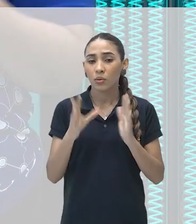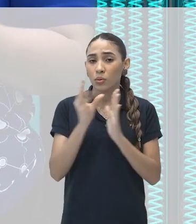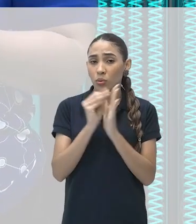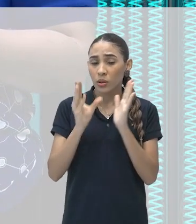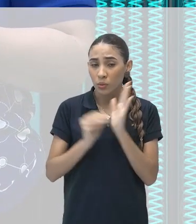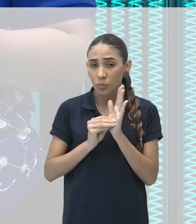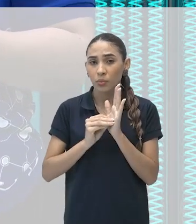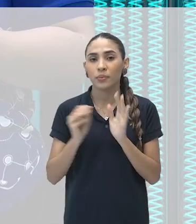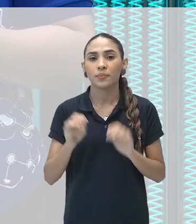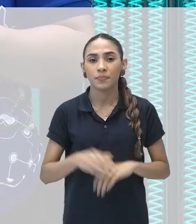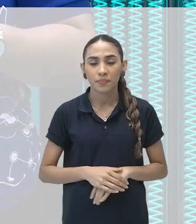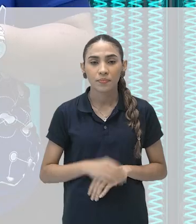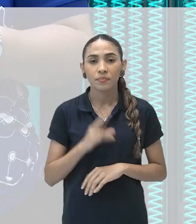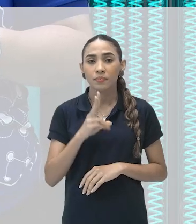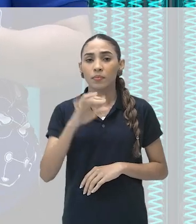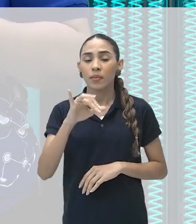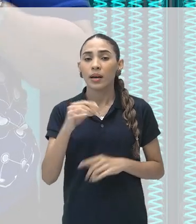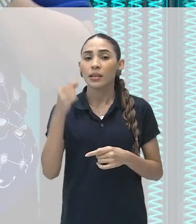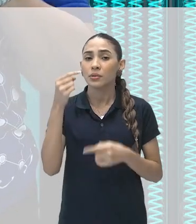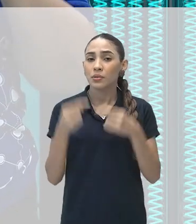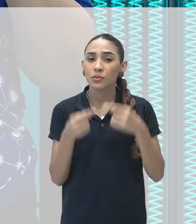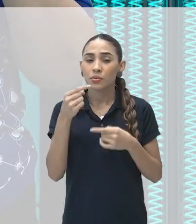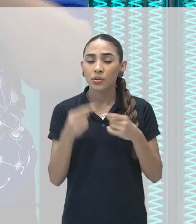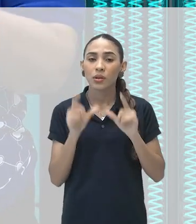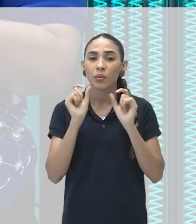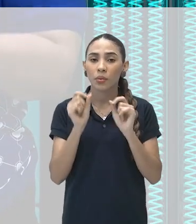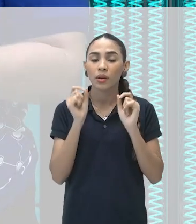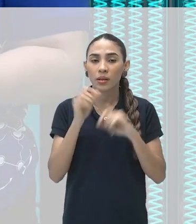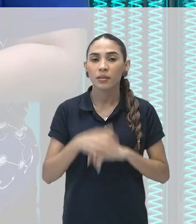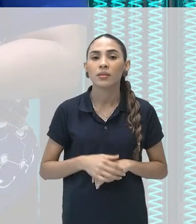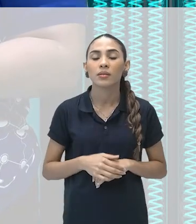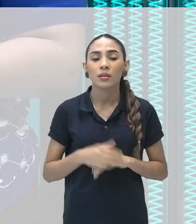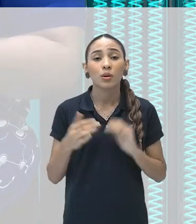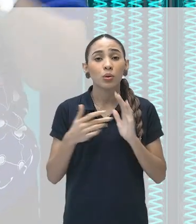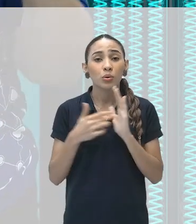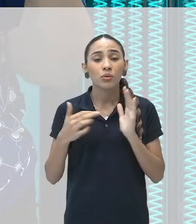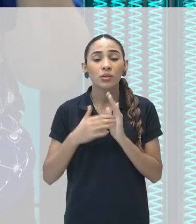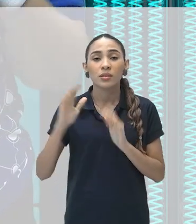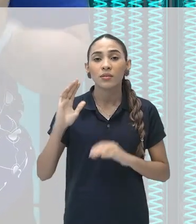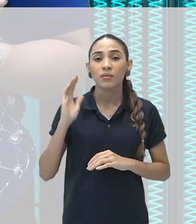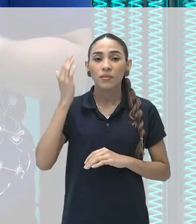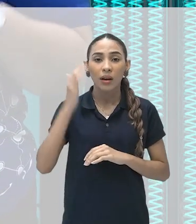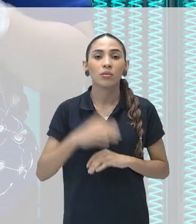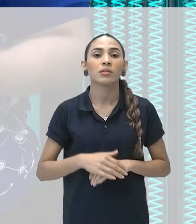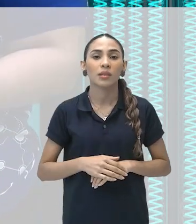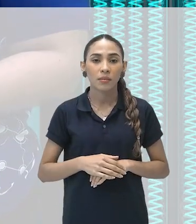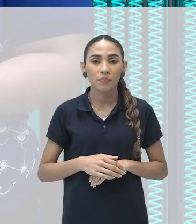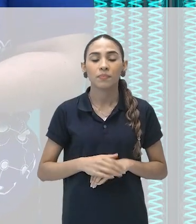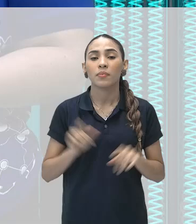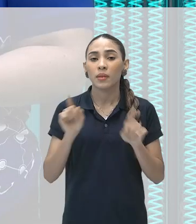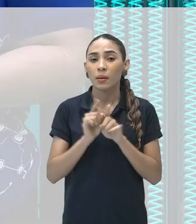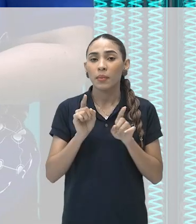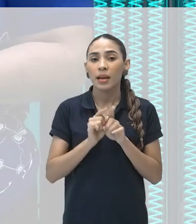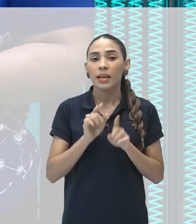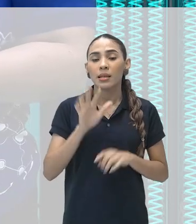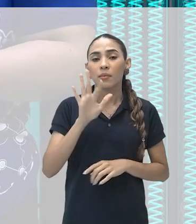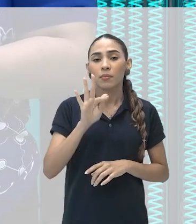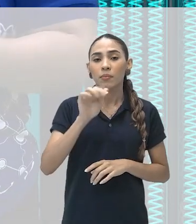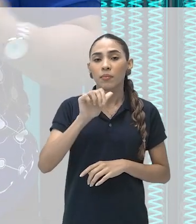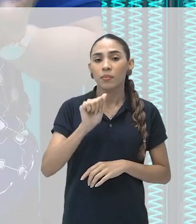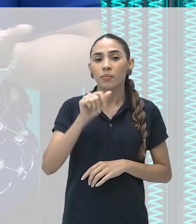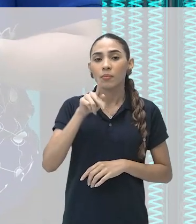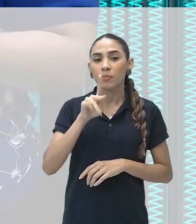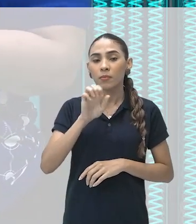entre outras questões, vai debater as notícias falsas, as famosas fake news,